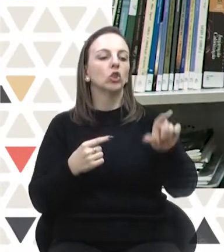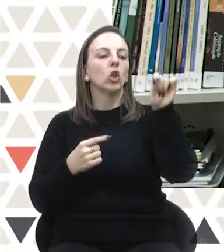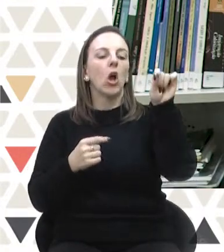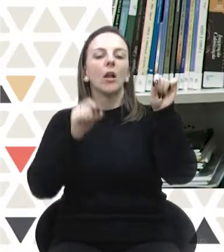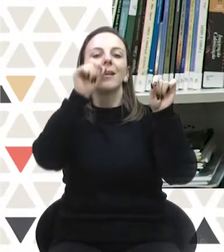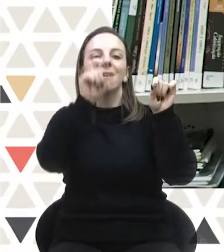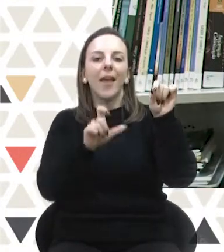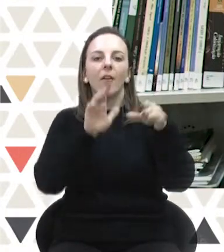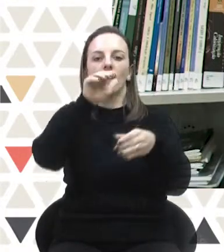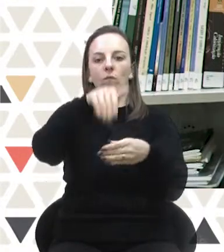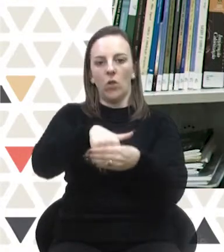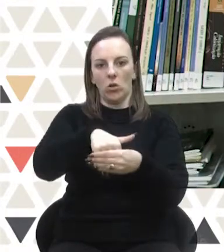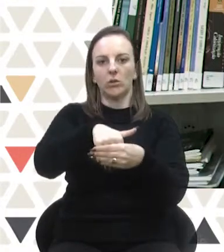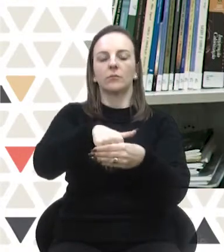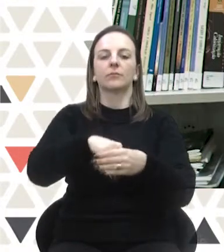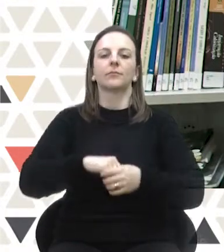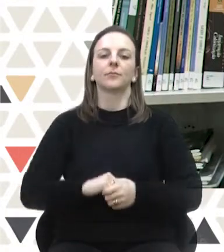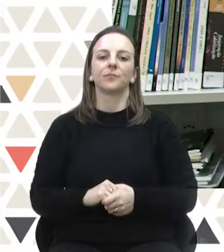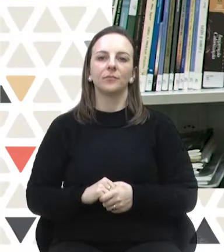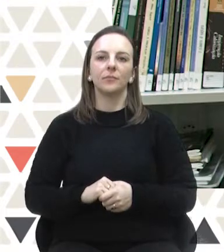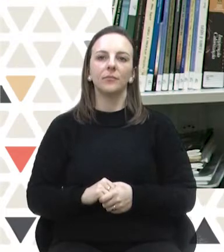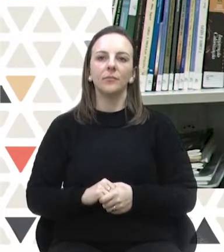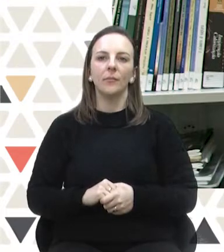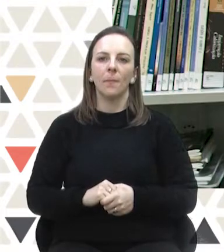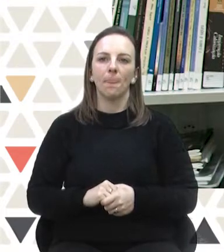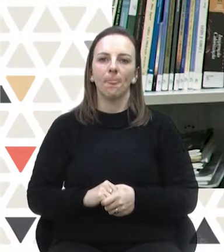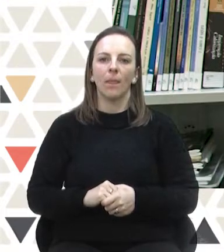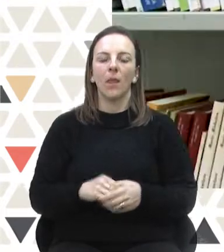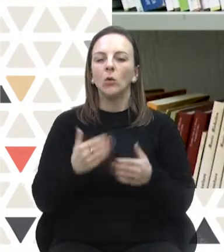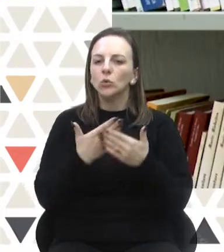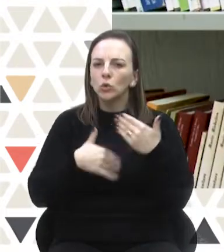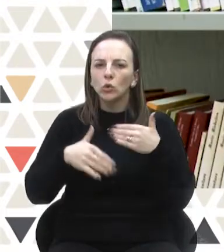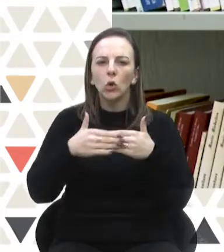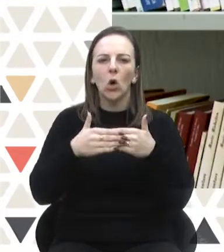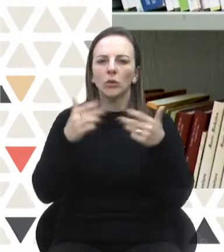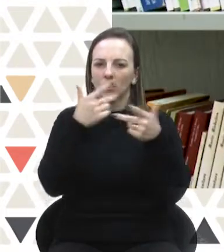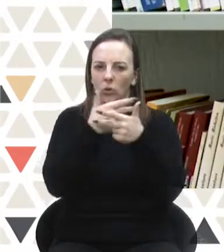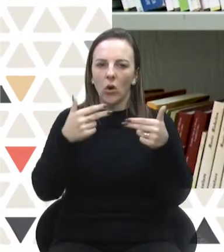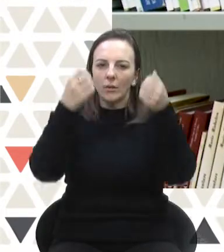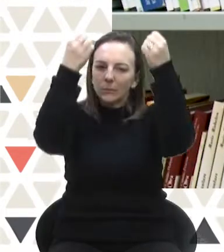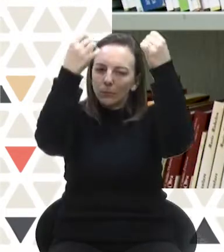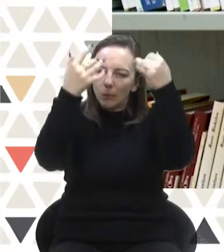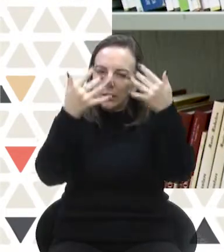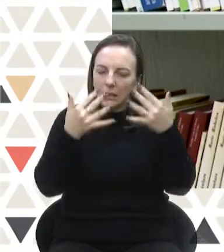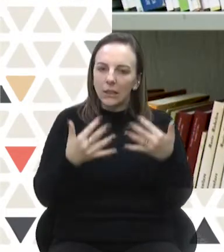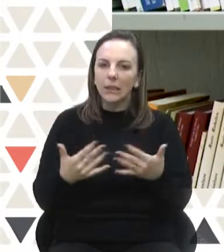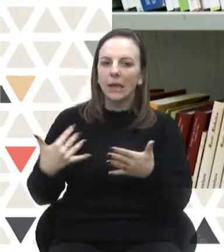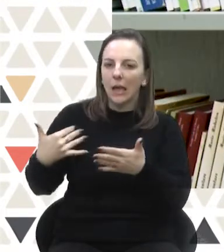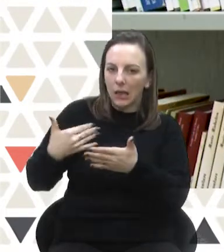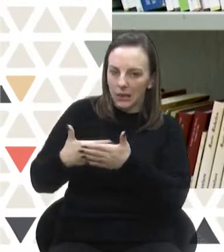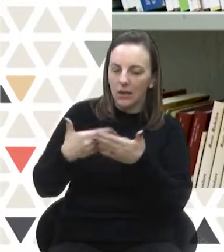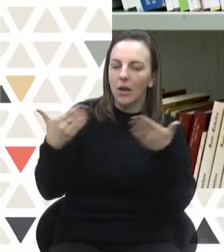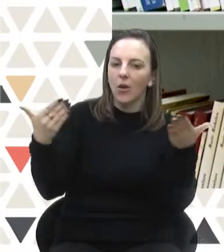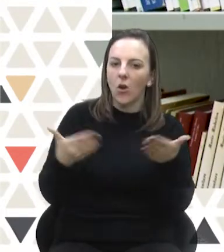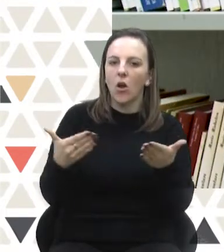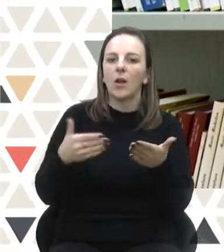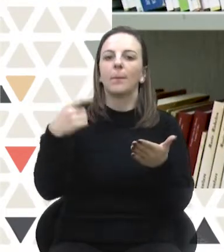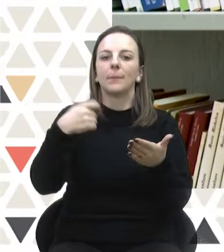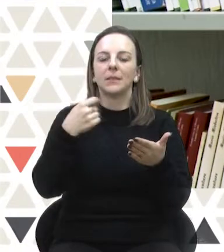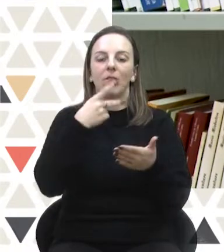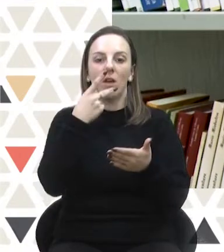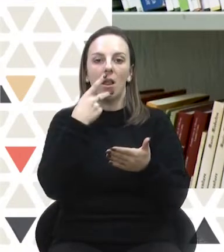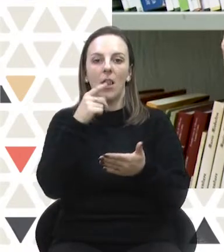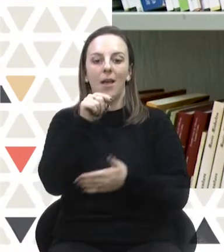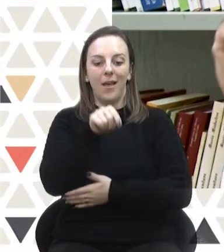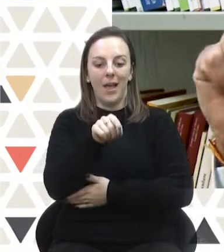e que define em quem vai votar. Bom, tudo isso que nós falamos até agora, é importante